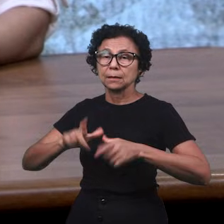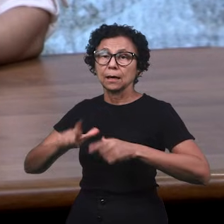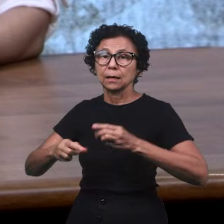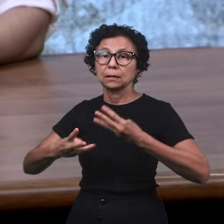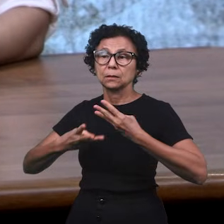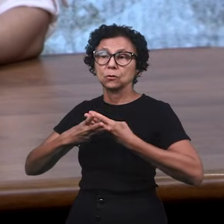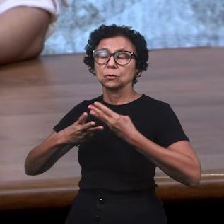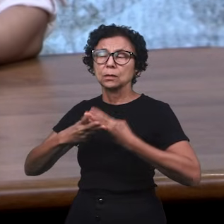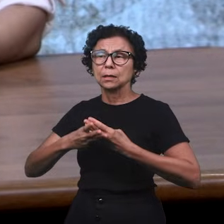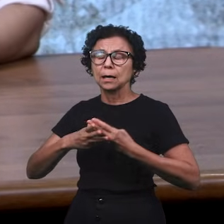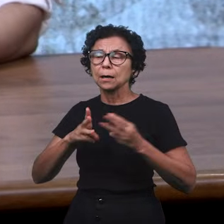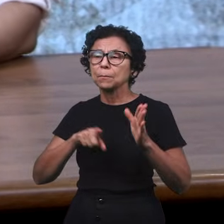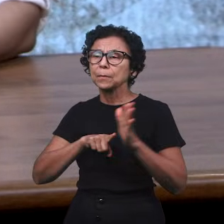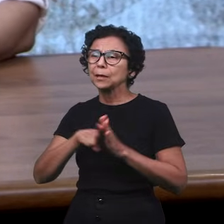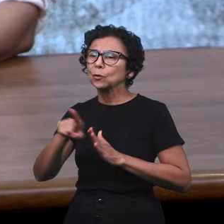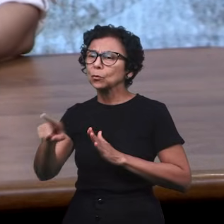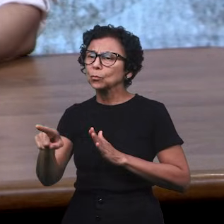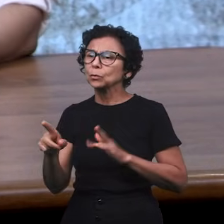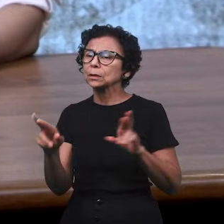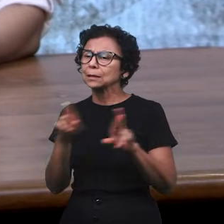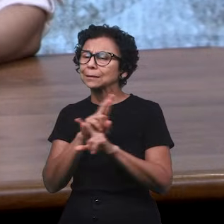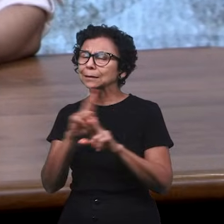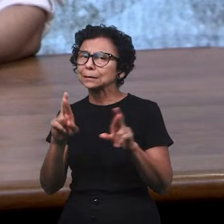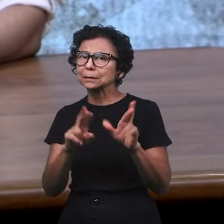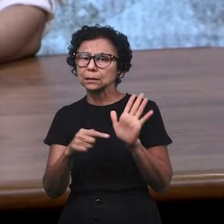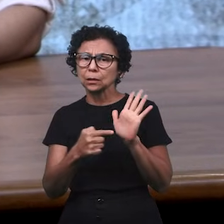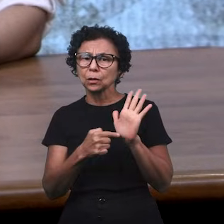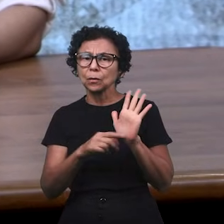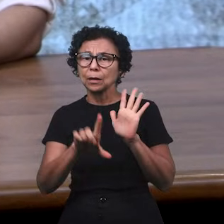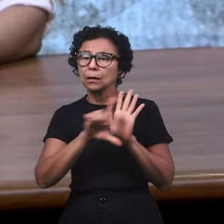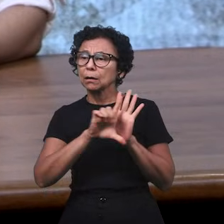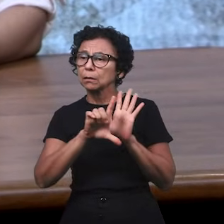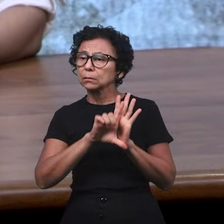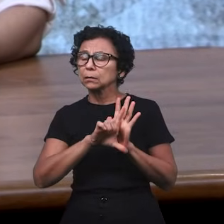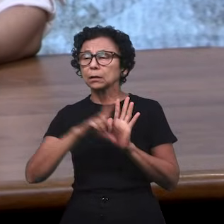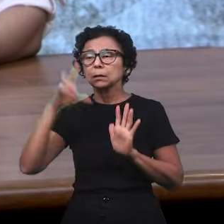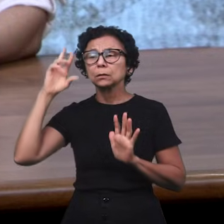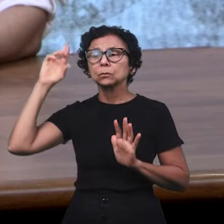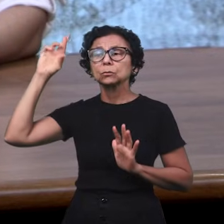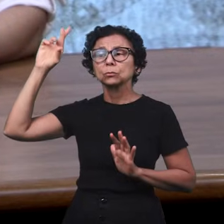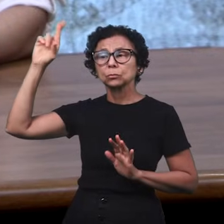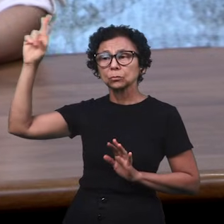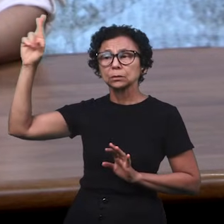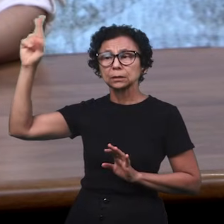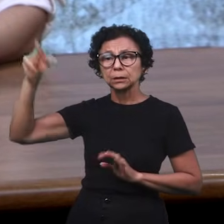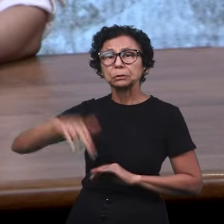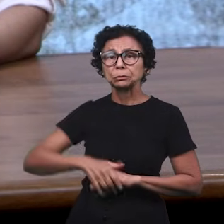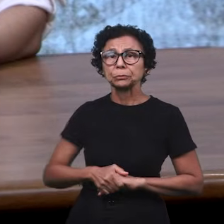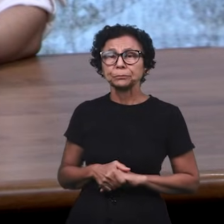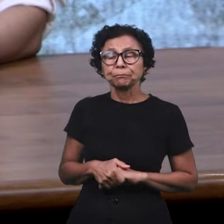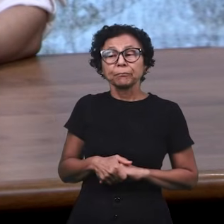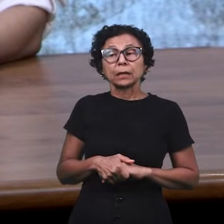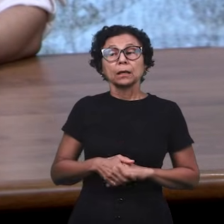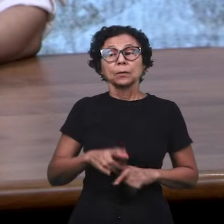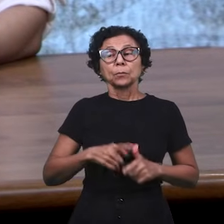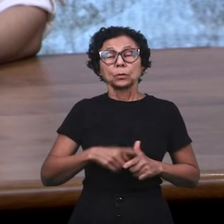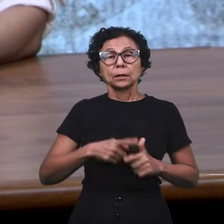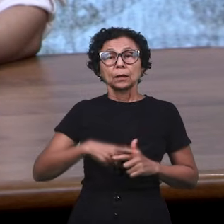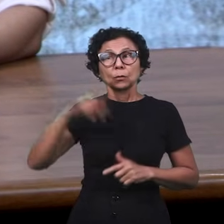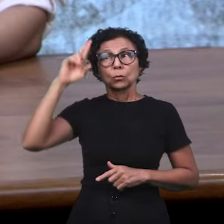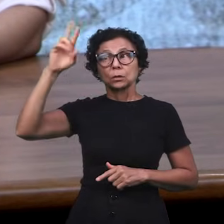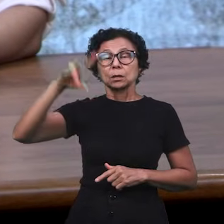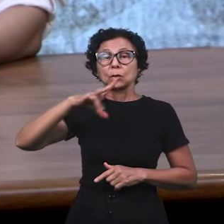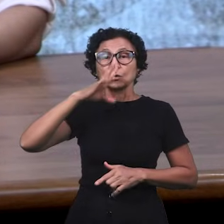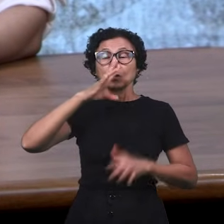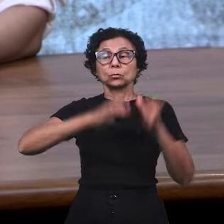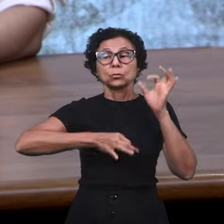achou, porque grande é o furor do Senhor que se derramou sobre nós, porquanto